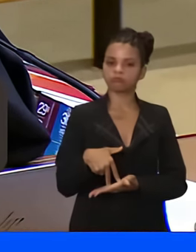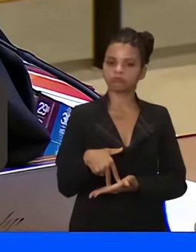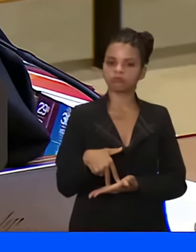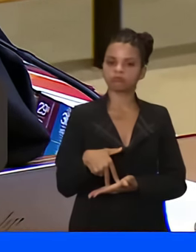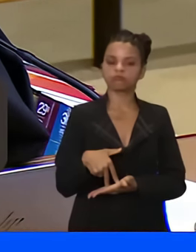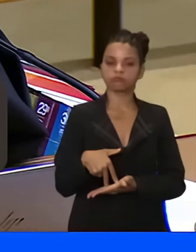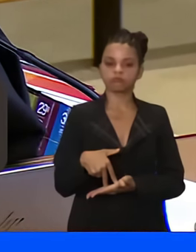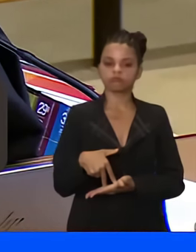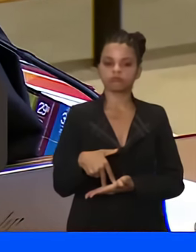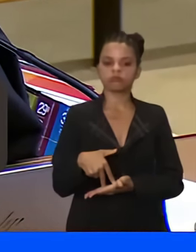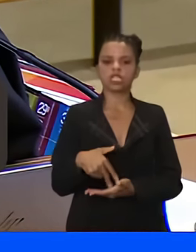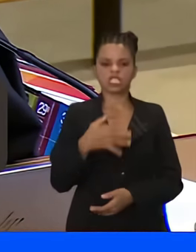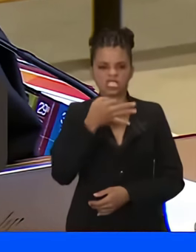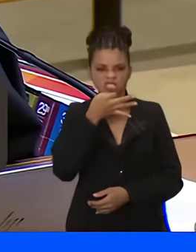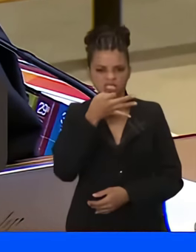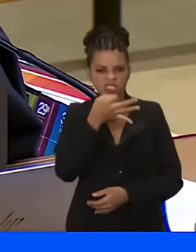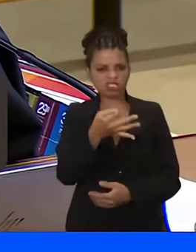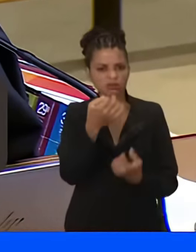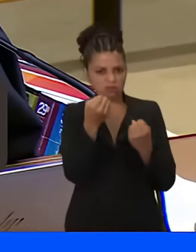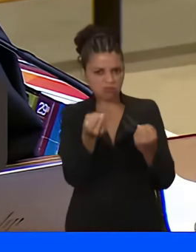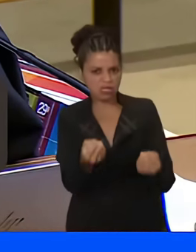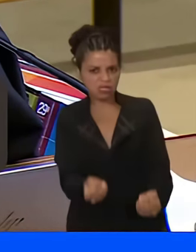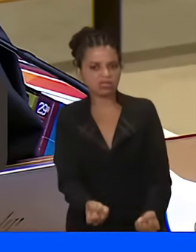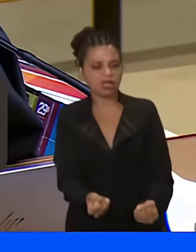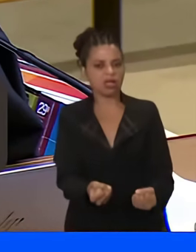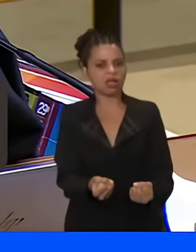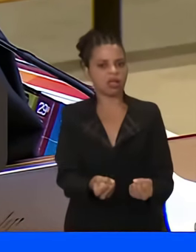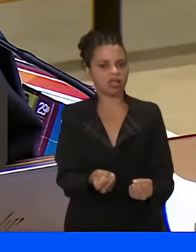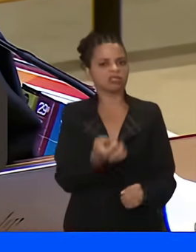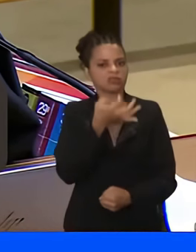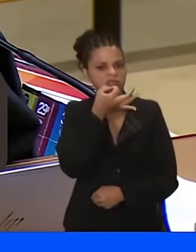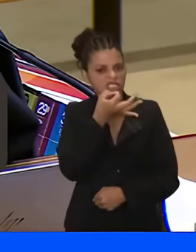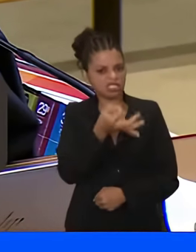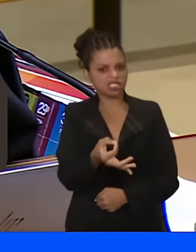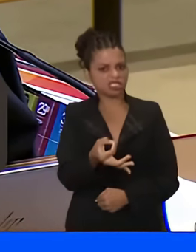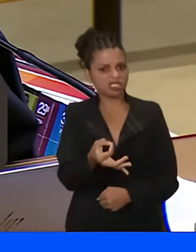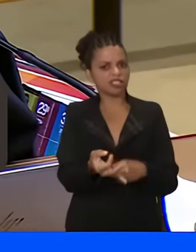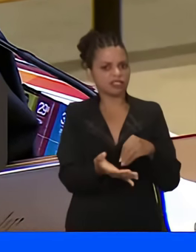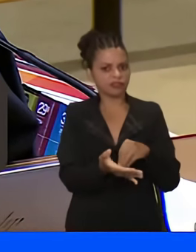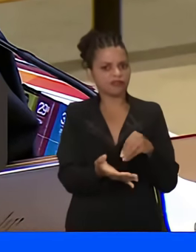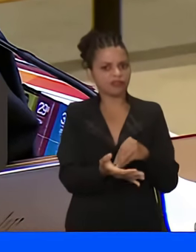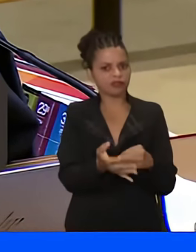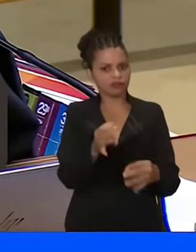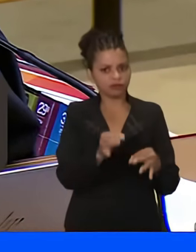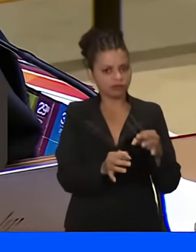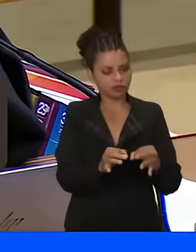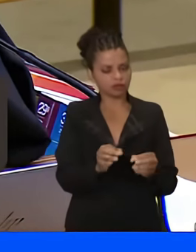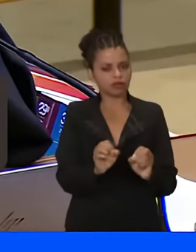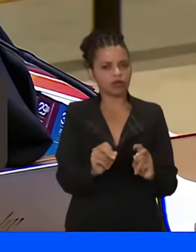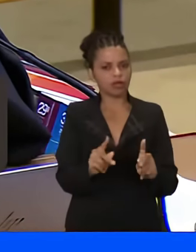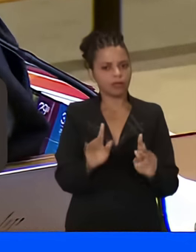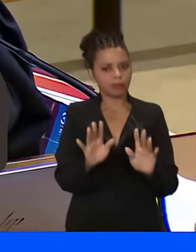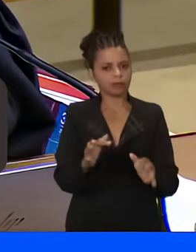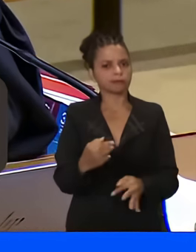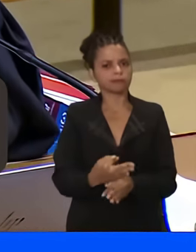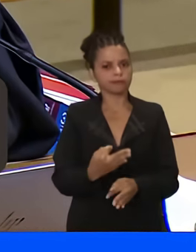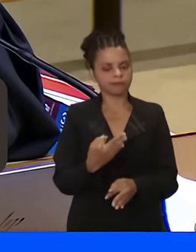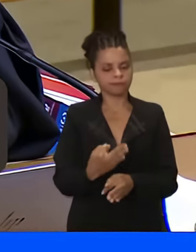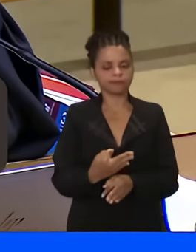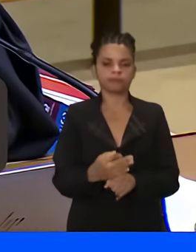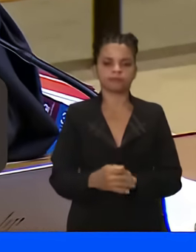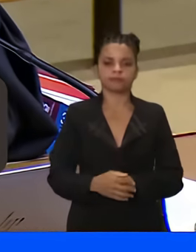desproporcionais. Ou seja, não vejo como uma justificativa constitucionalmente